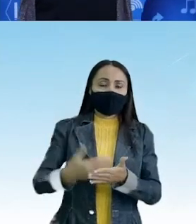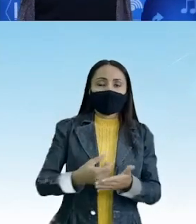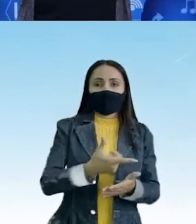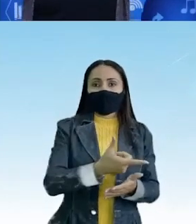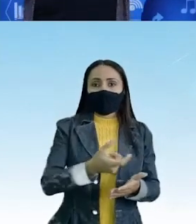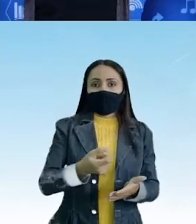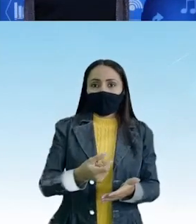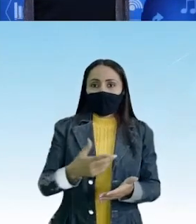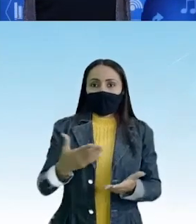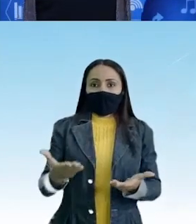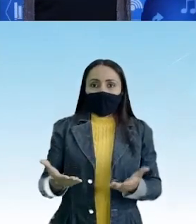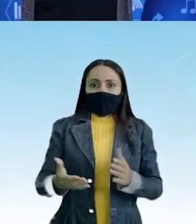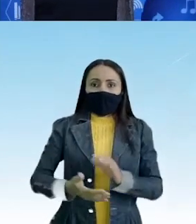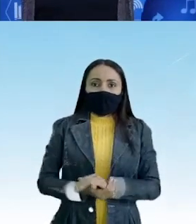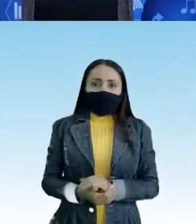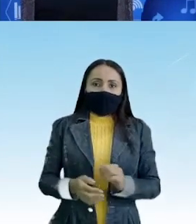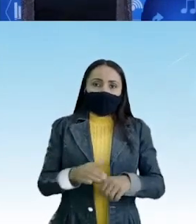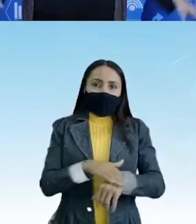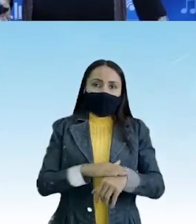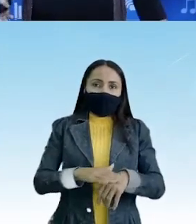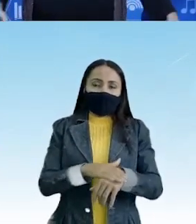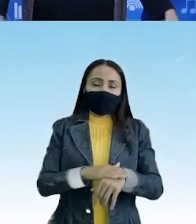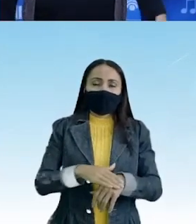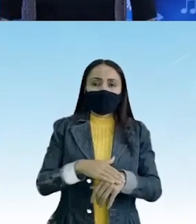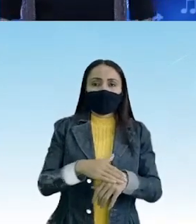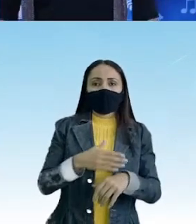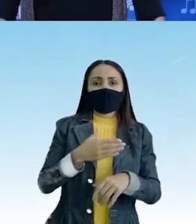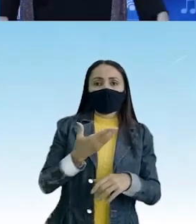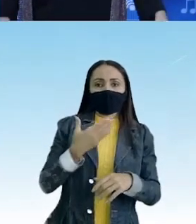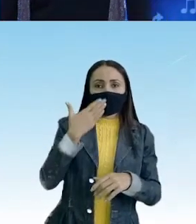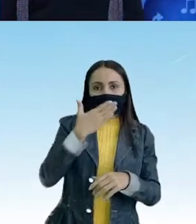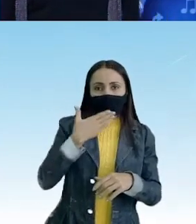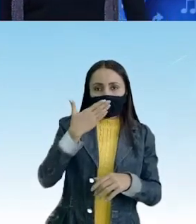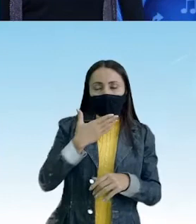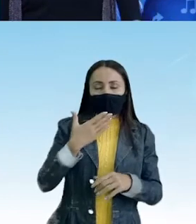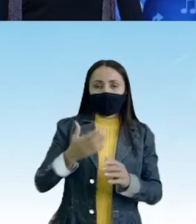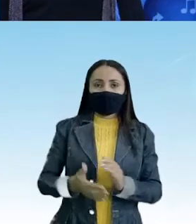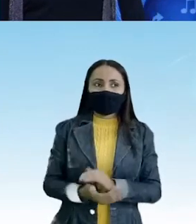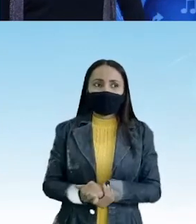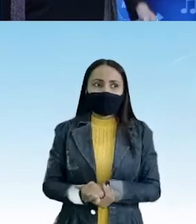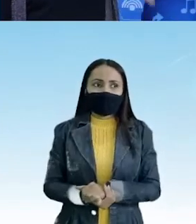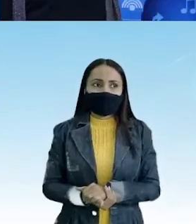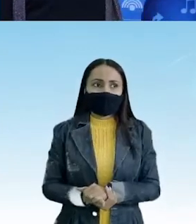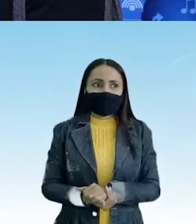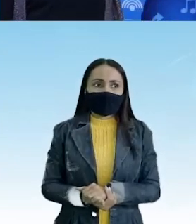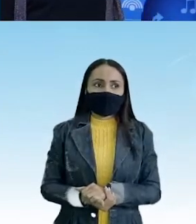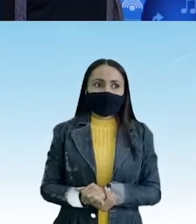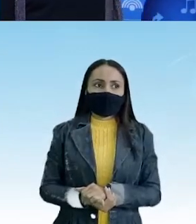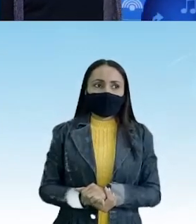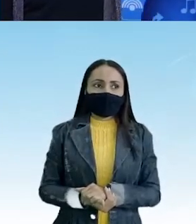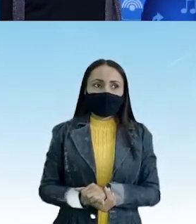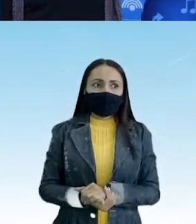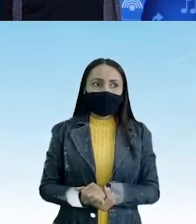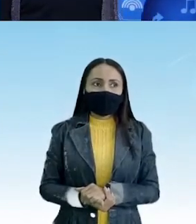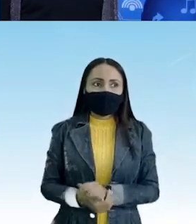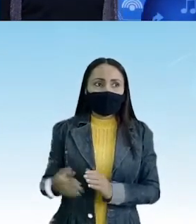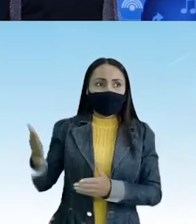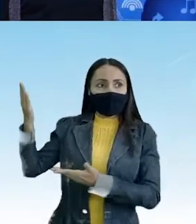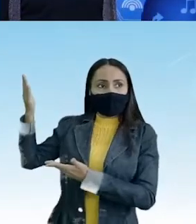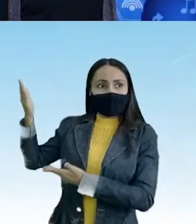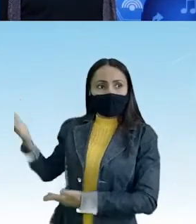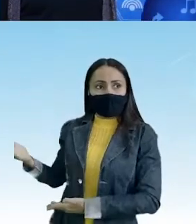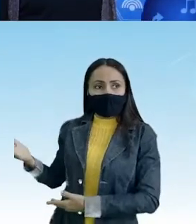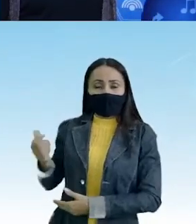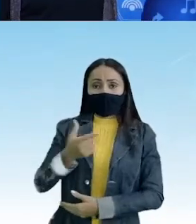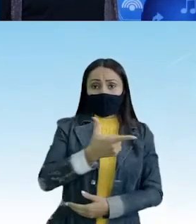um enxofrada, e por 20 a cor escura. Gente, esses 20 tipos de